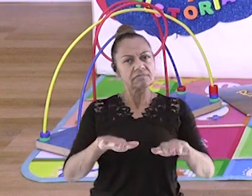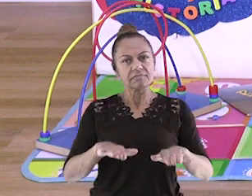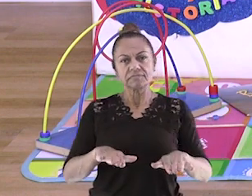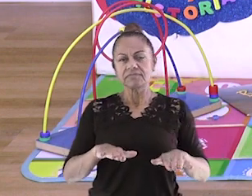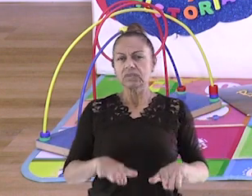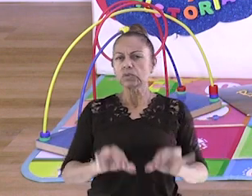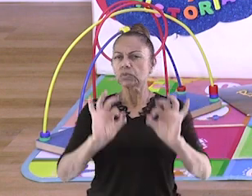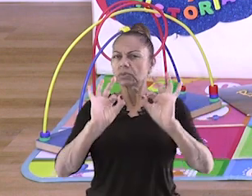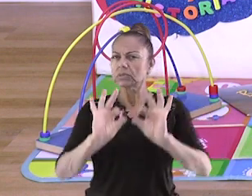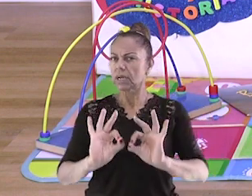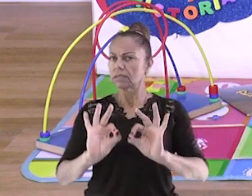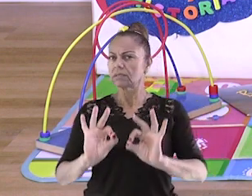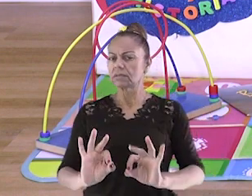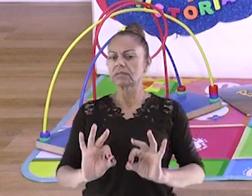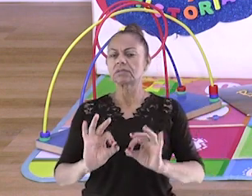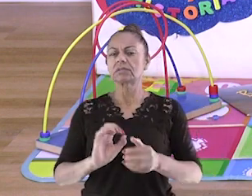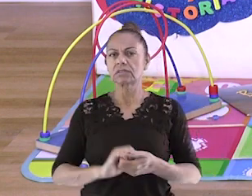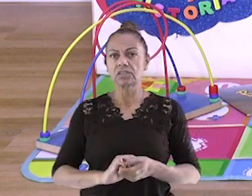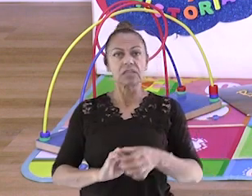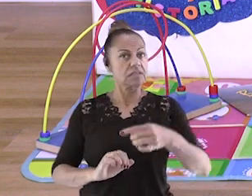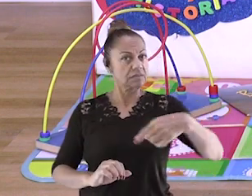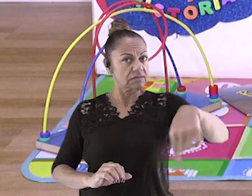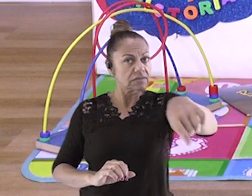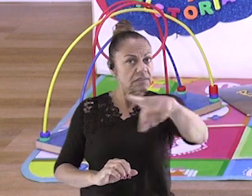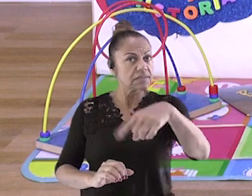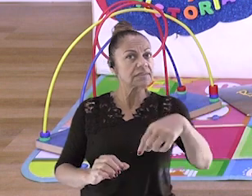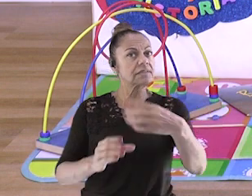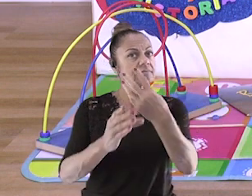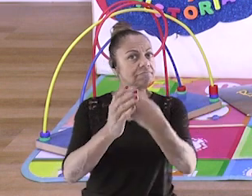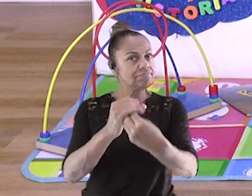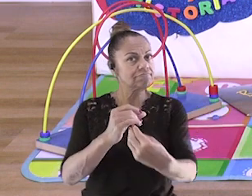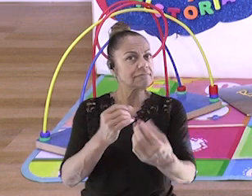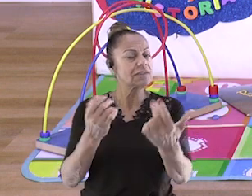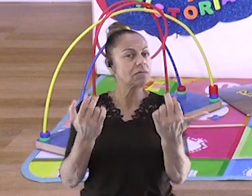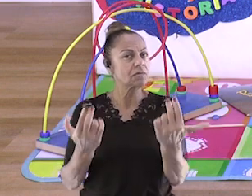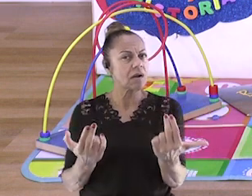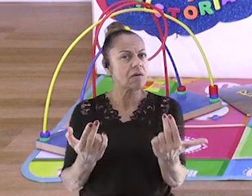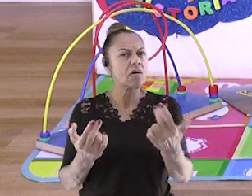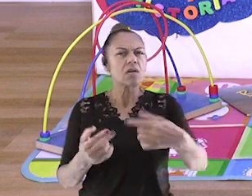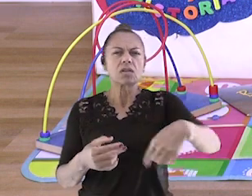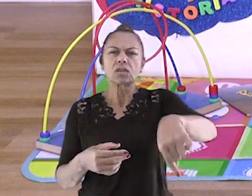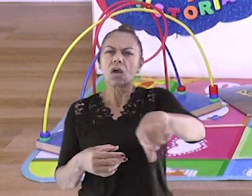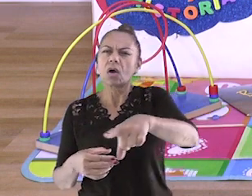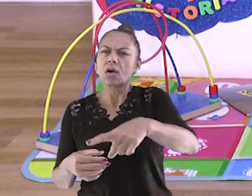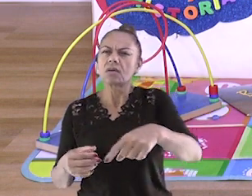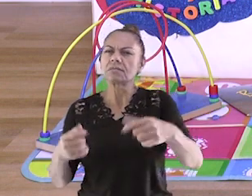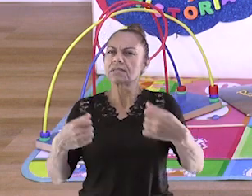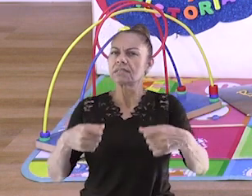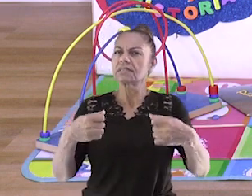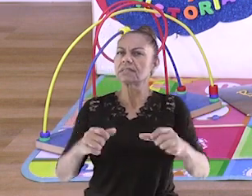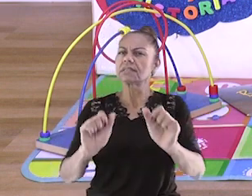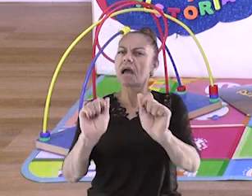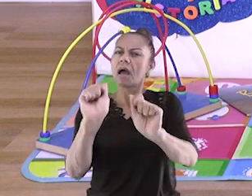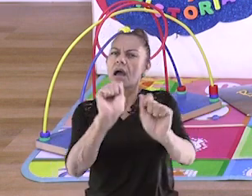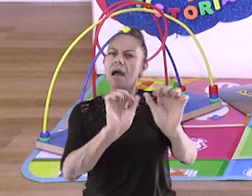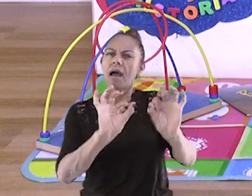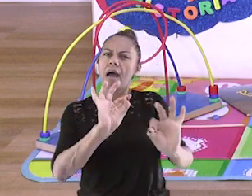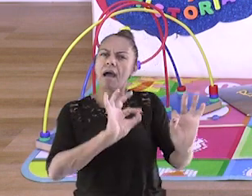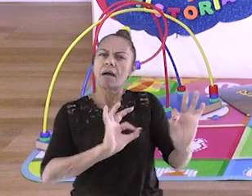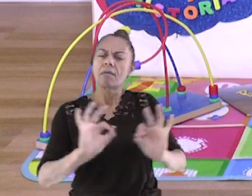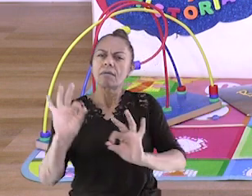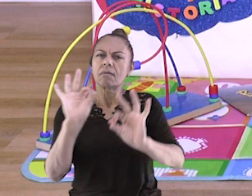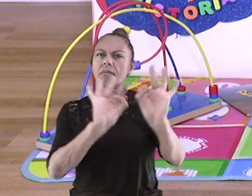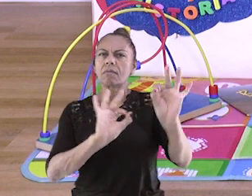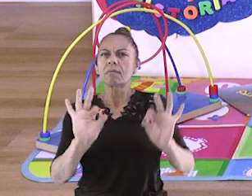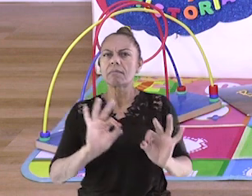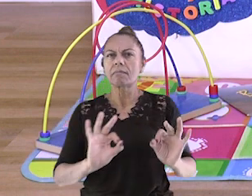hein? Brincar é muito bom, não é? Mas devemos sempre arrumar, deixar nossa casa organizada.